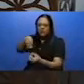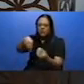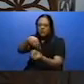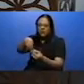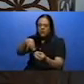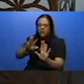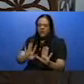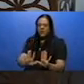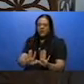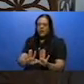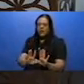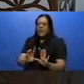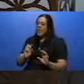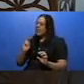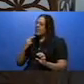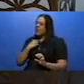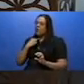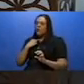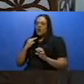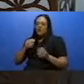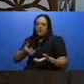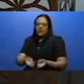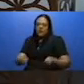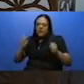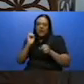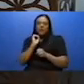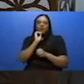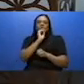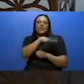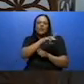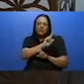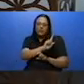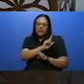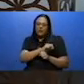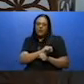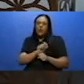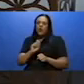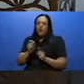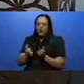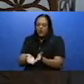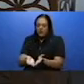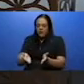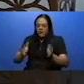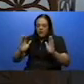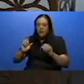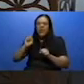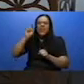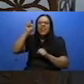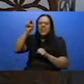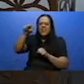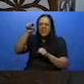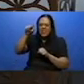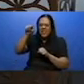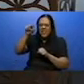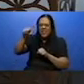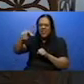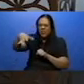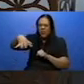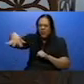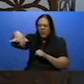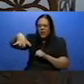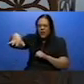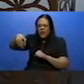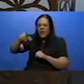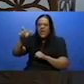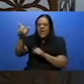importante é não mandar para o lixão. Você pode pôr tudo no mesmo recipiente, porque aí lá na coleta eles vão separar. Porque tem gente que fala, vai me